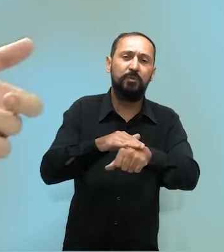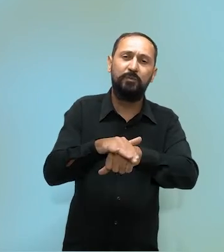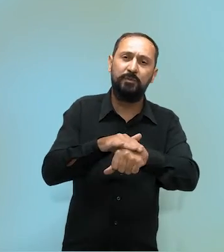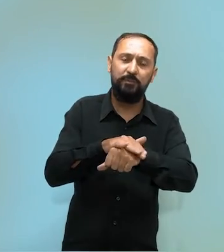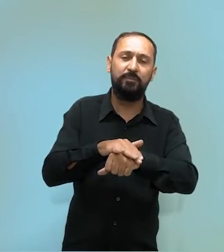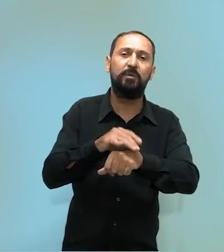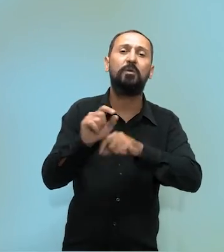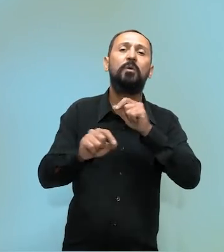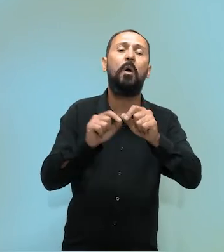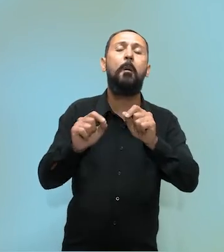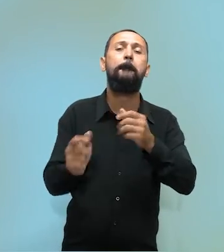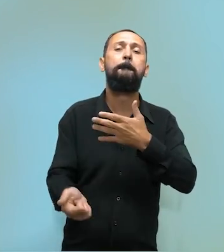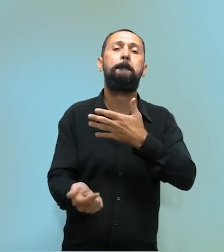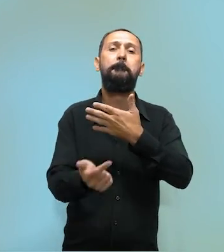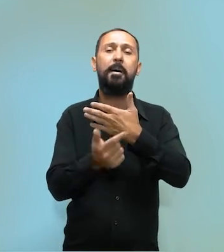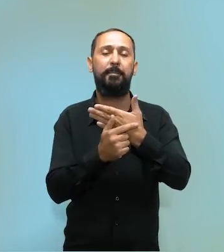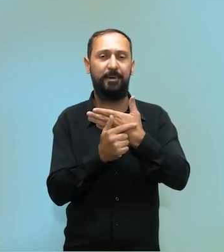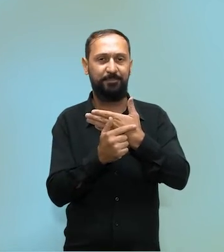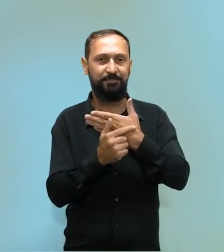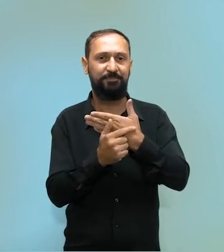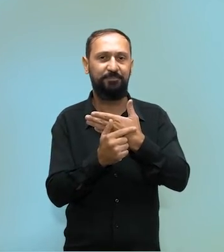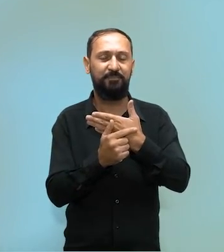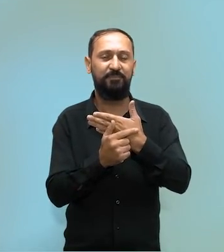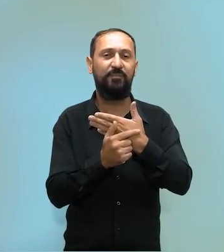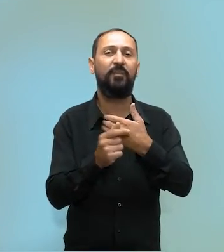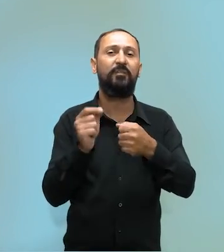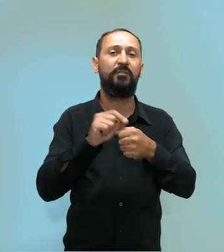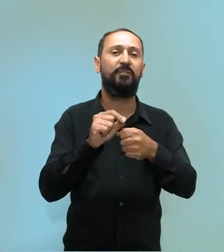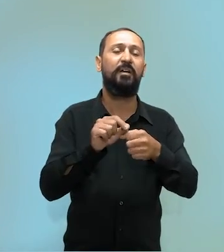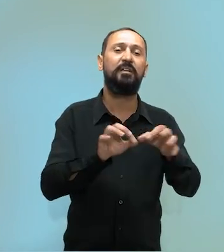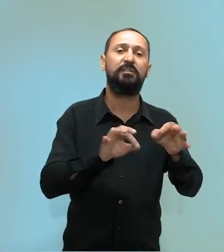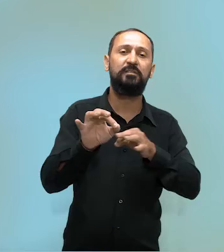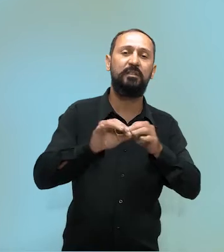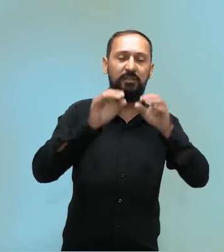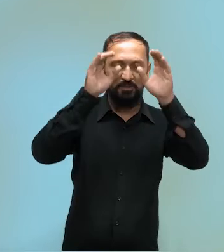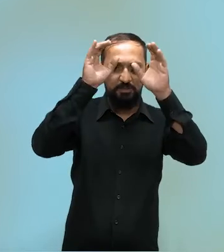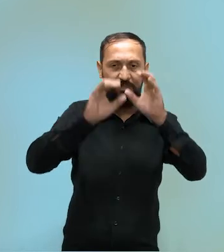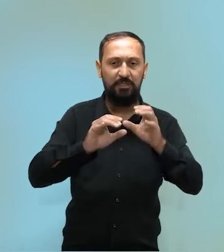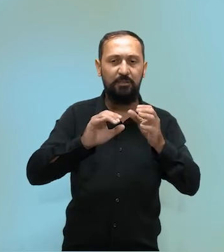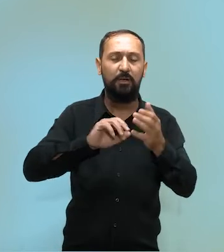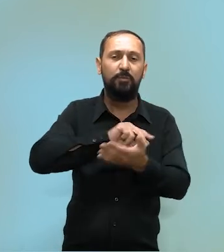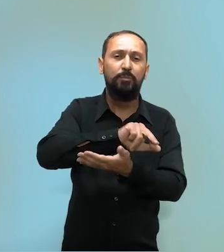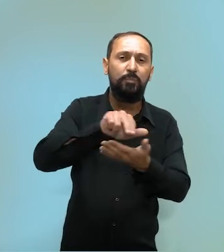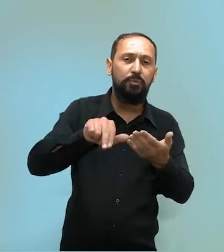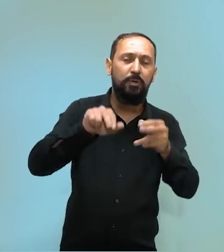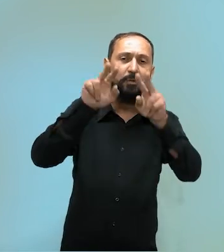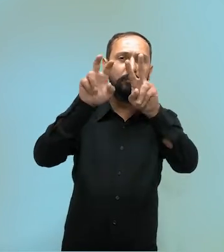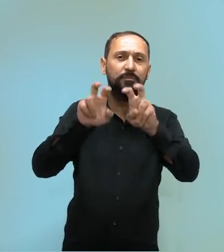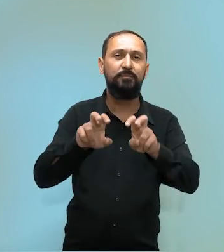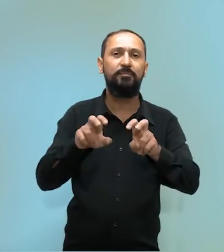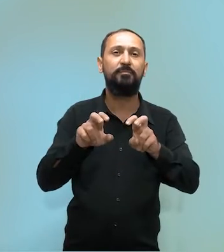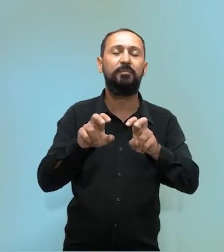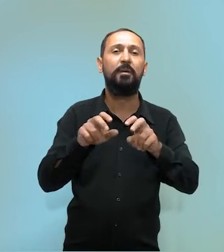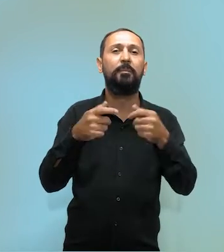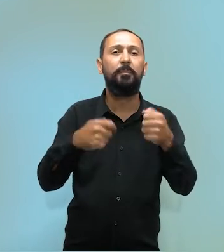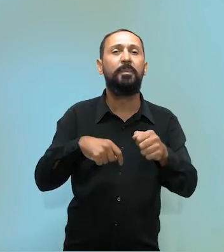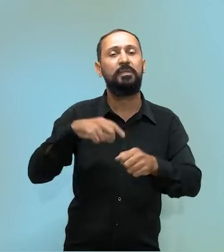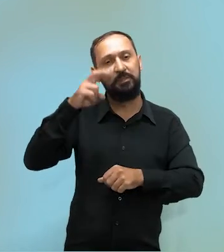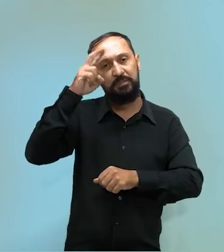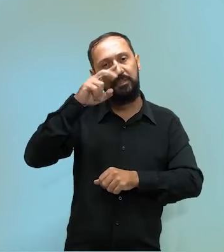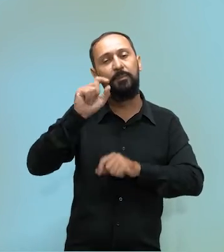bem no começo da conversa sobre o papel que a educação fiscal exerce na construção da cidadania, mas entre tantos assuntos, né, a gente